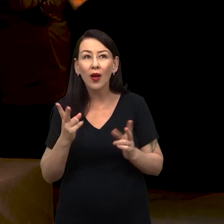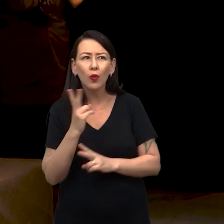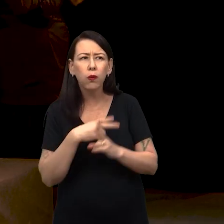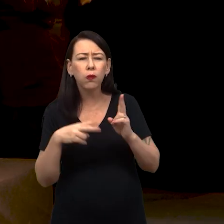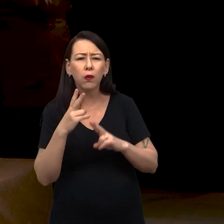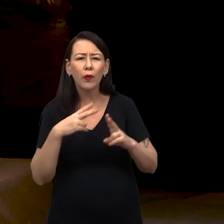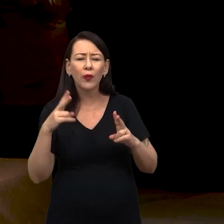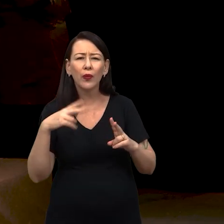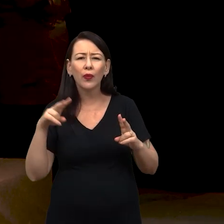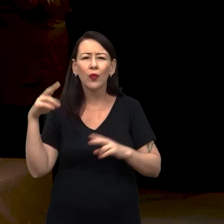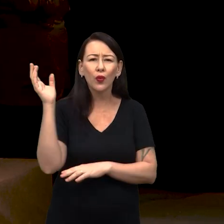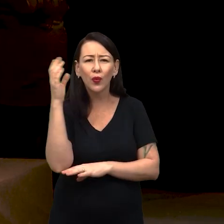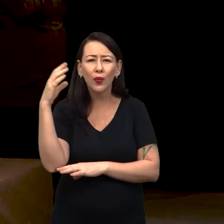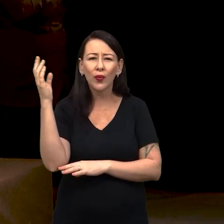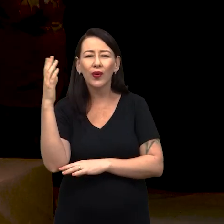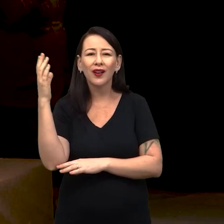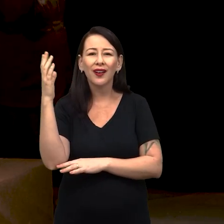vento dava,